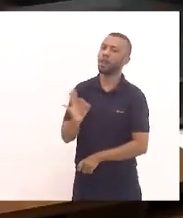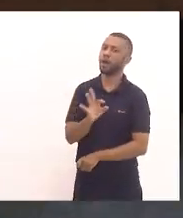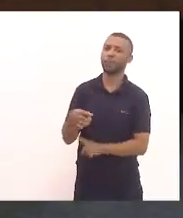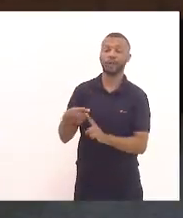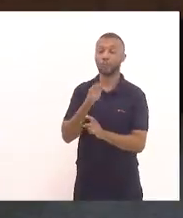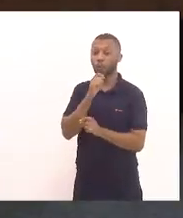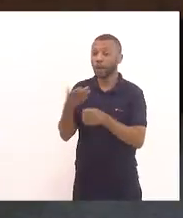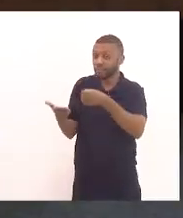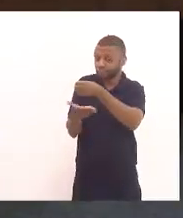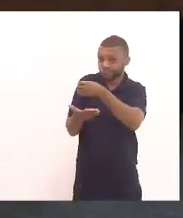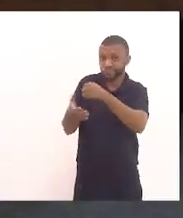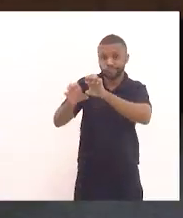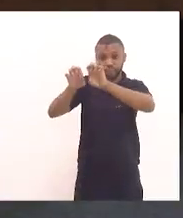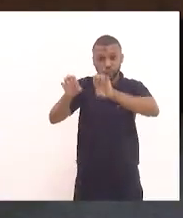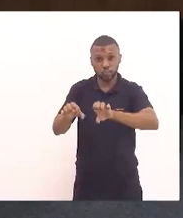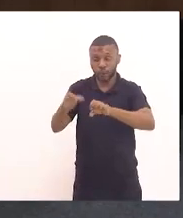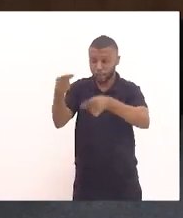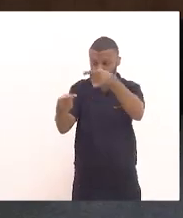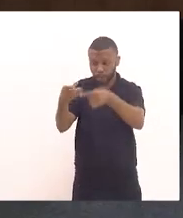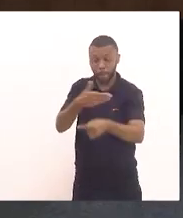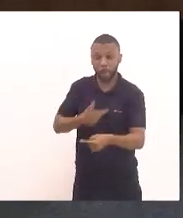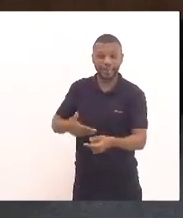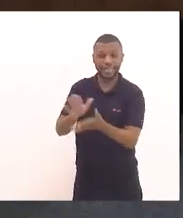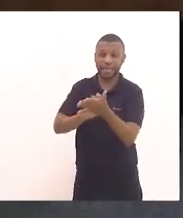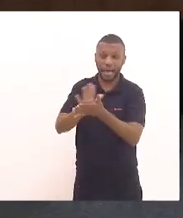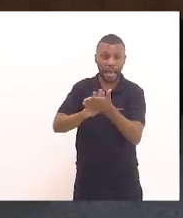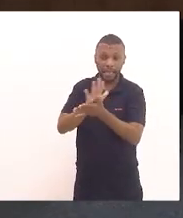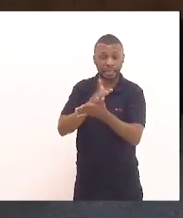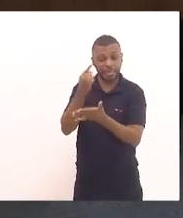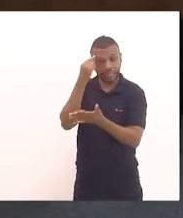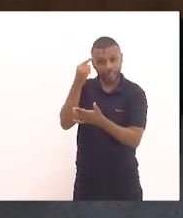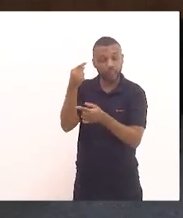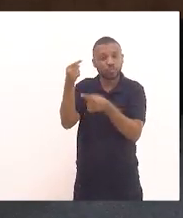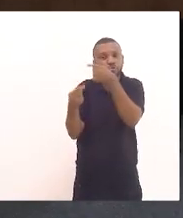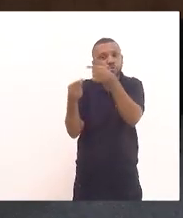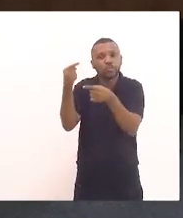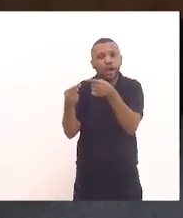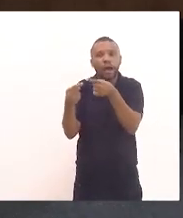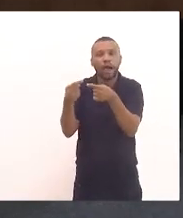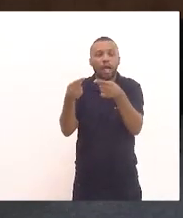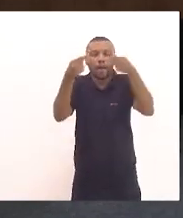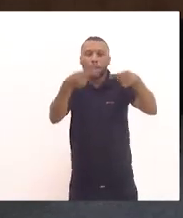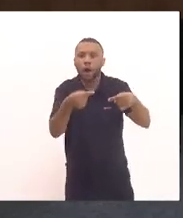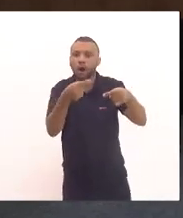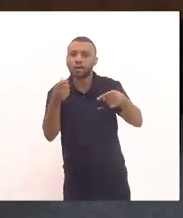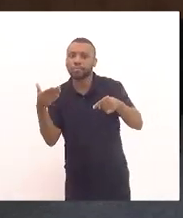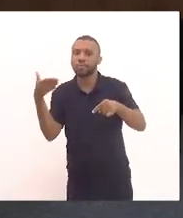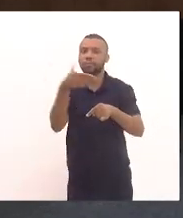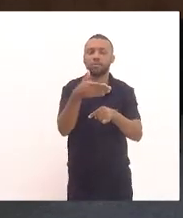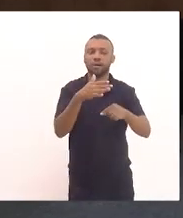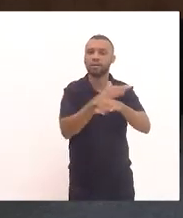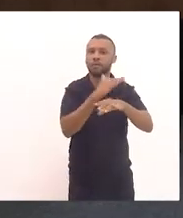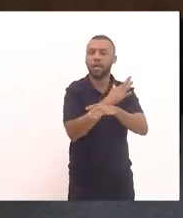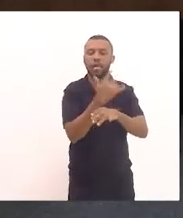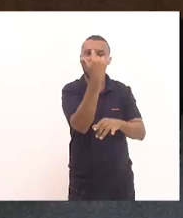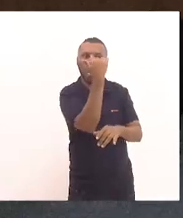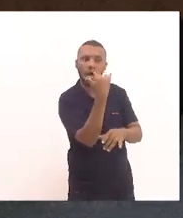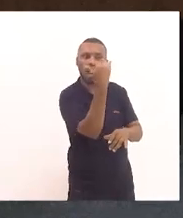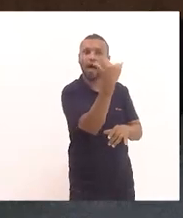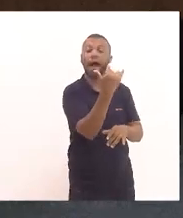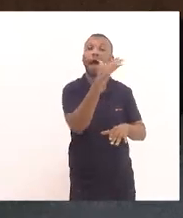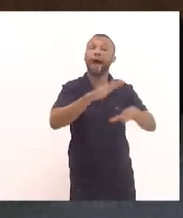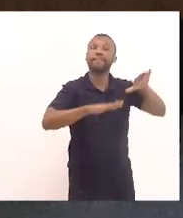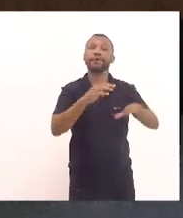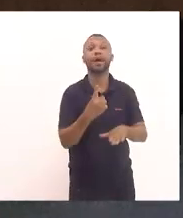estrutura, sem políticas públicas, a ideia de disputar a vida na cidade se torna atrativa e talvez a